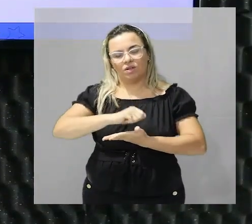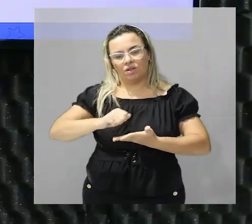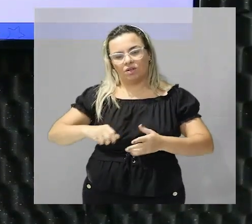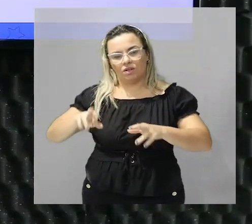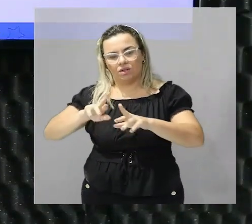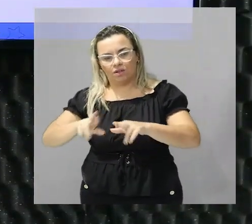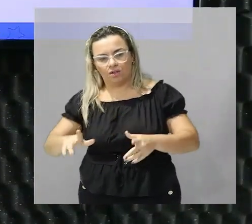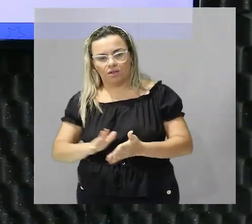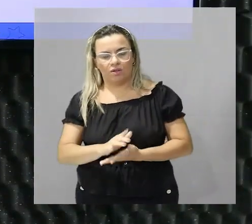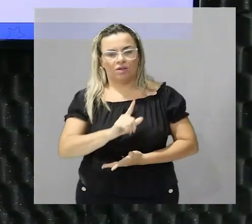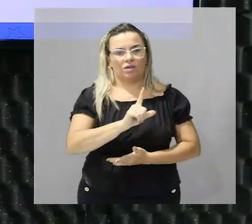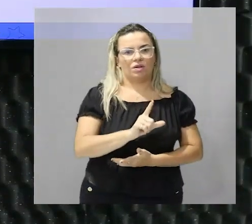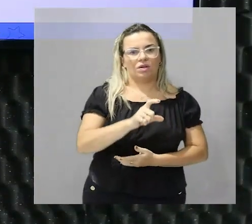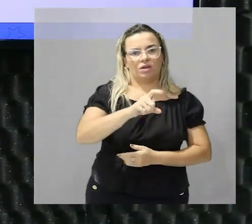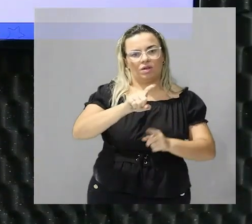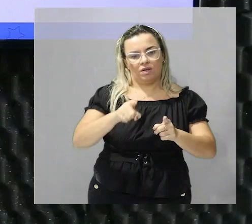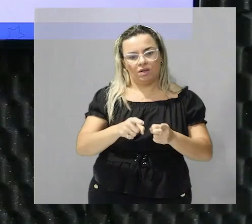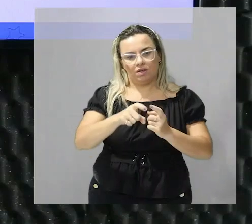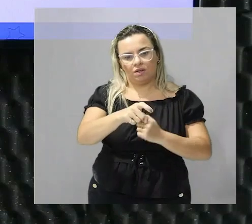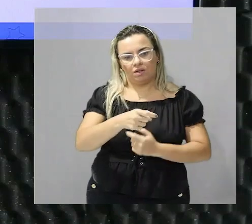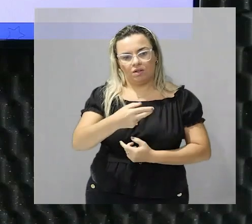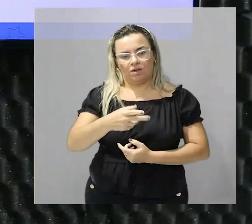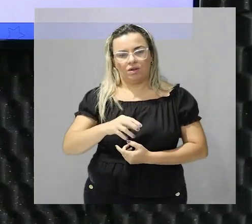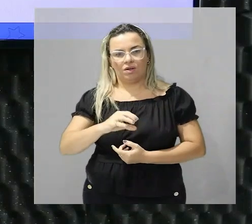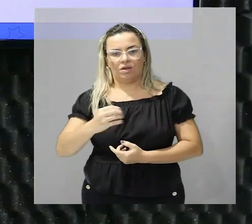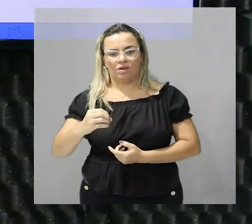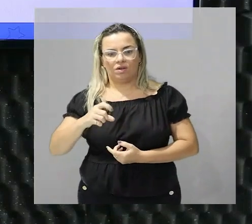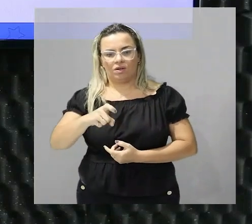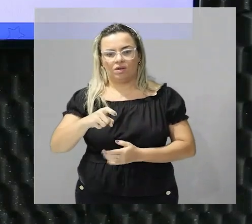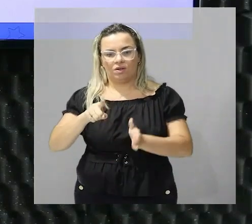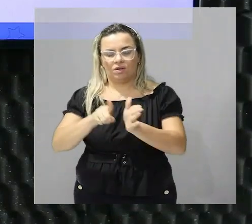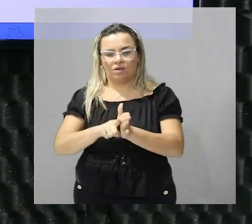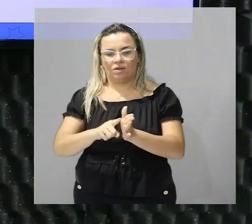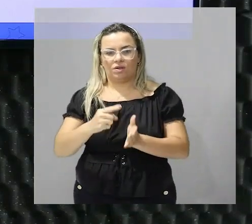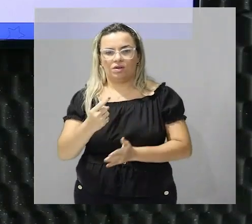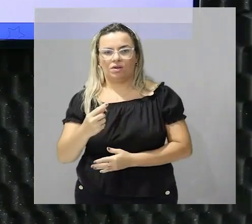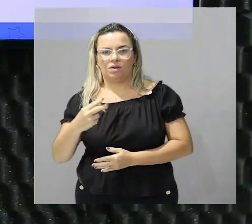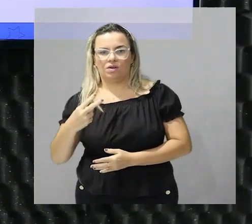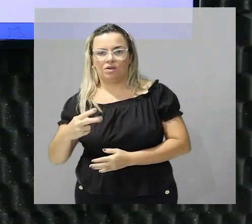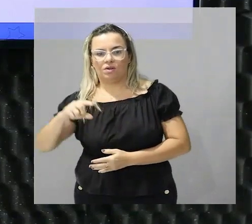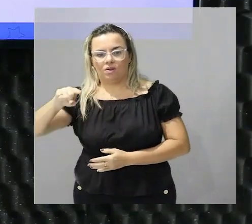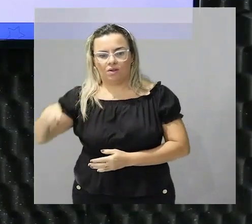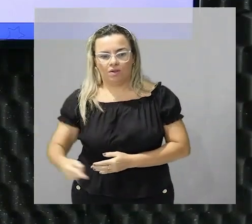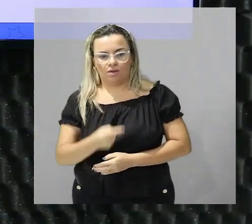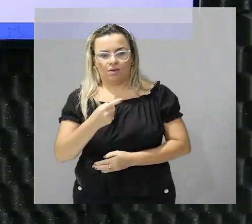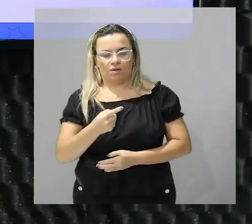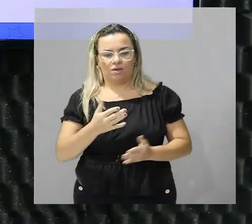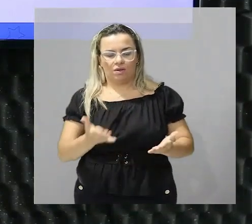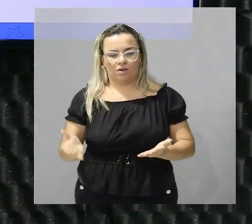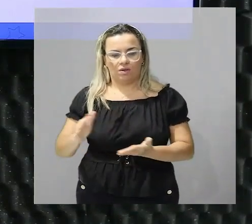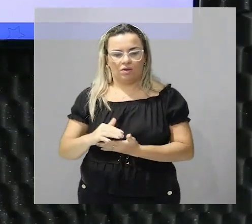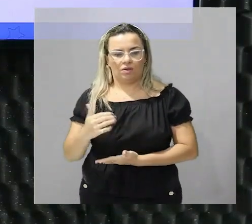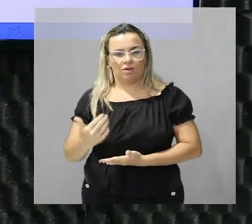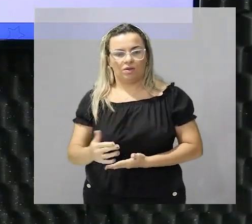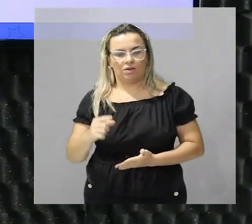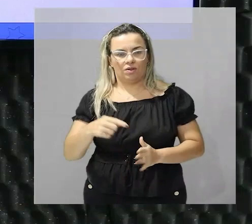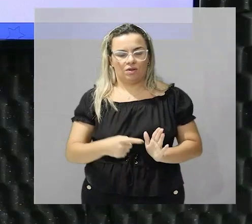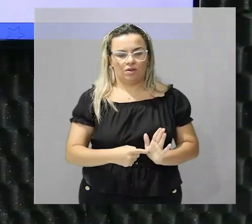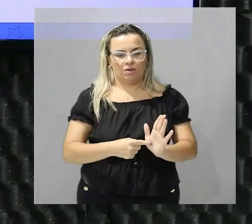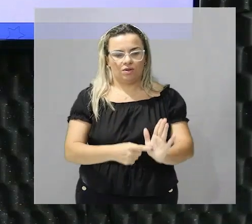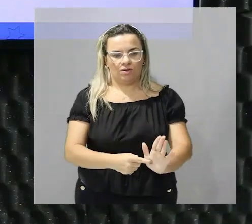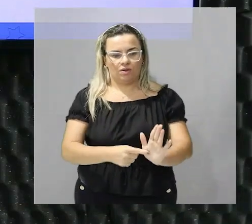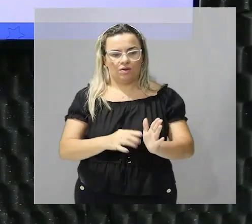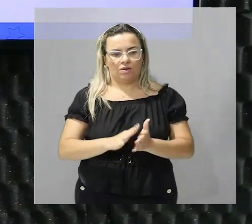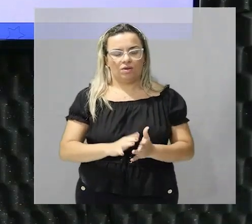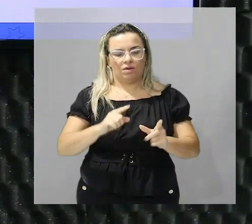Então, nós temos L de X igual a 50 vezes X menos 12.000. E isso, para nós, se apresentou como